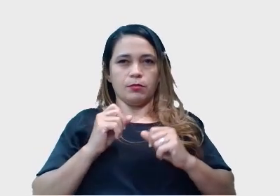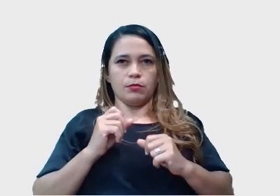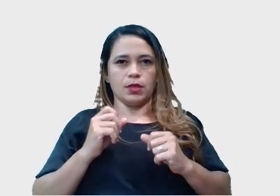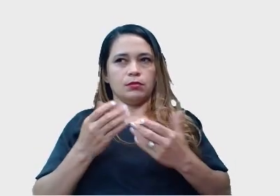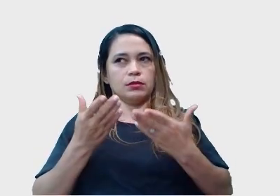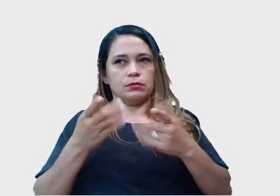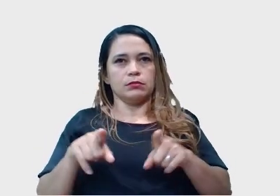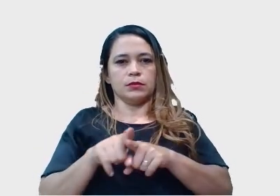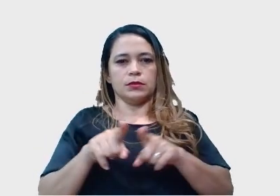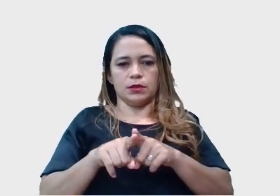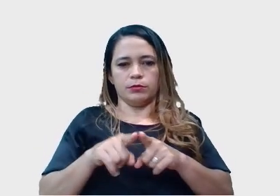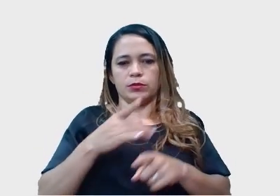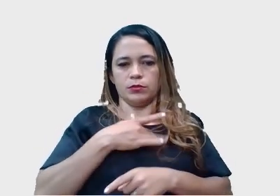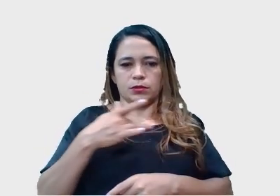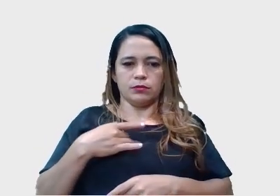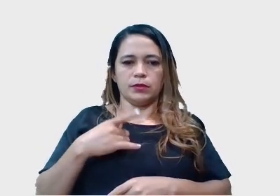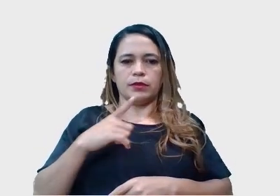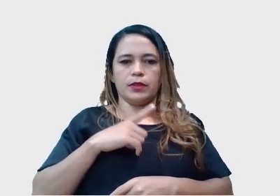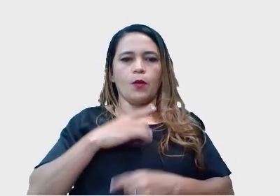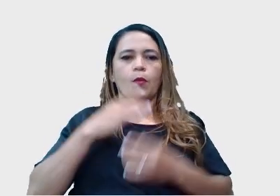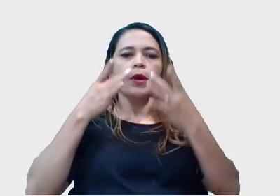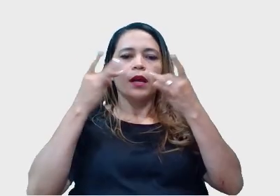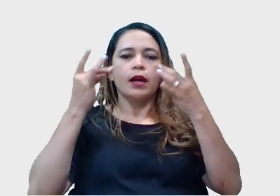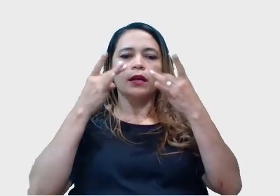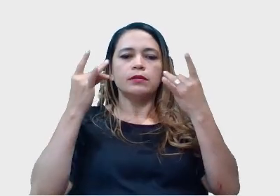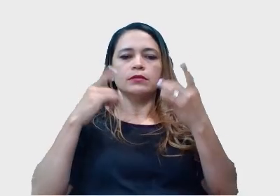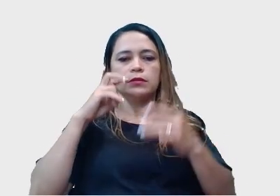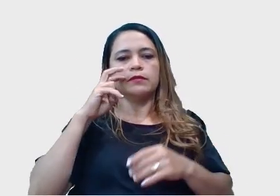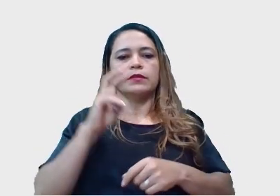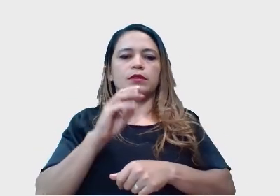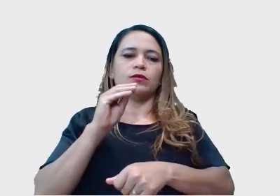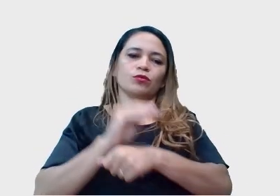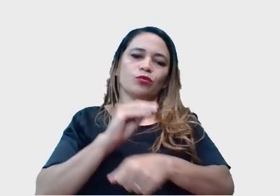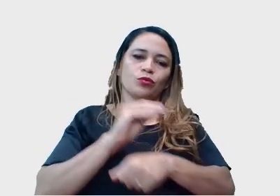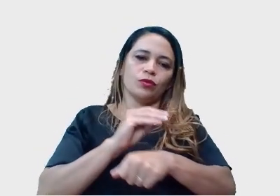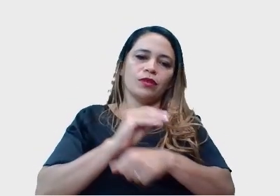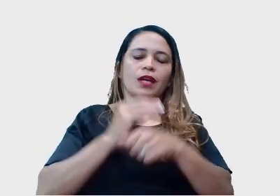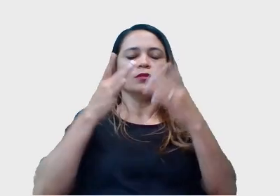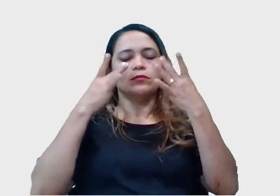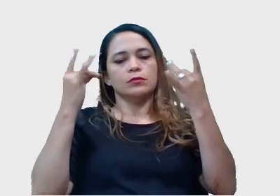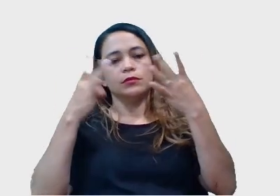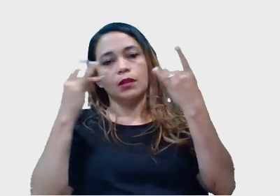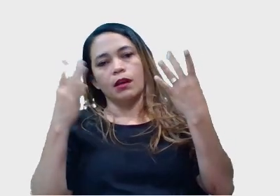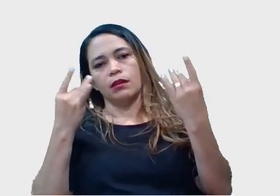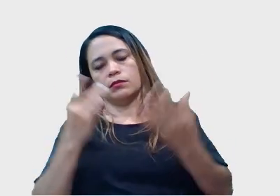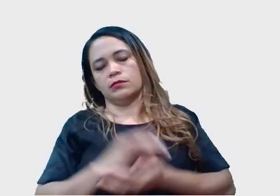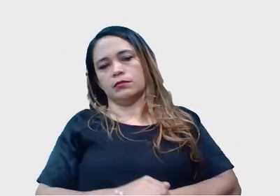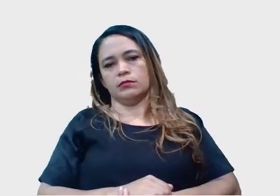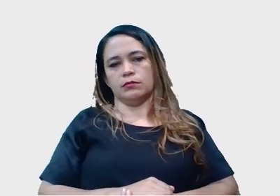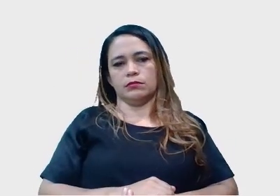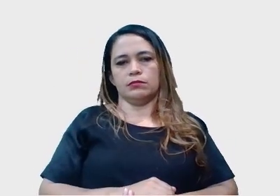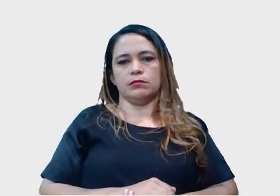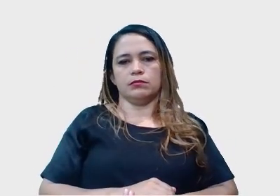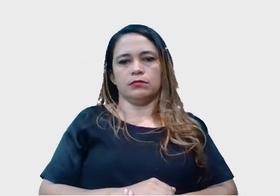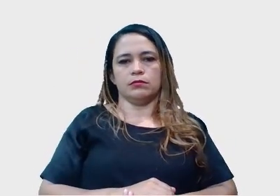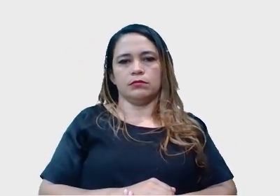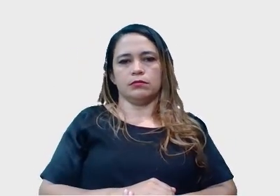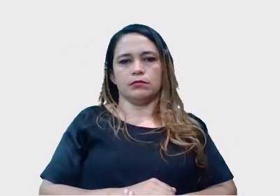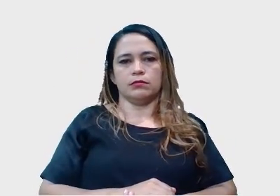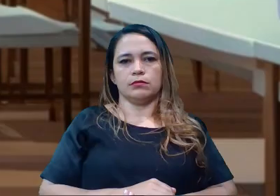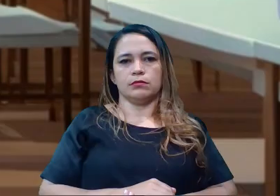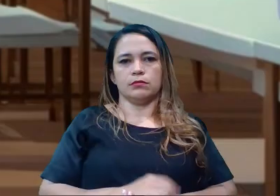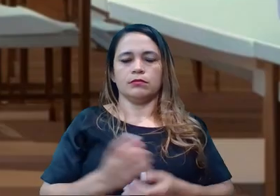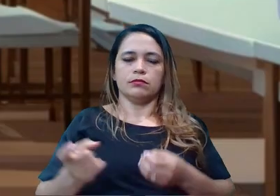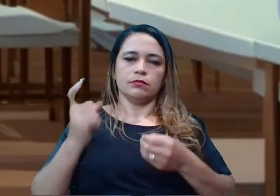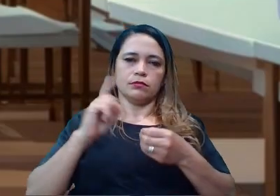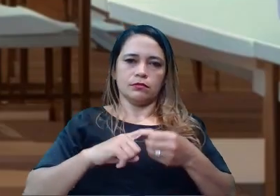como existe um gato no meio da história aqui, ó, é que a gente tenha também cuidados com o tratamento de quem? Desses gatos, tá ok? Volta